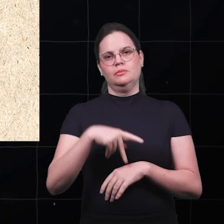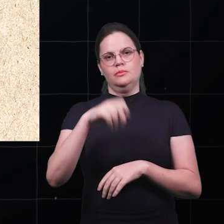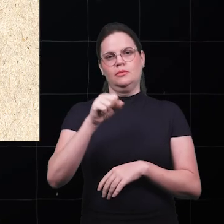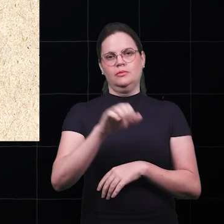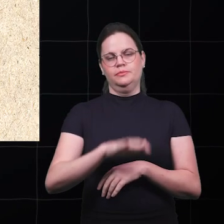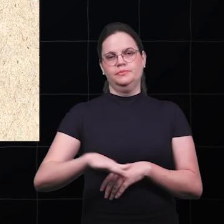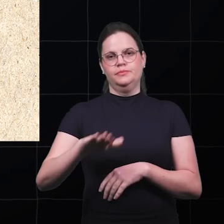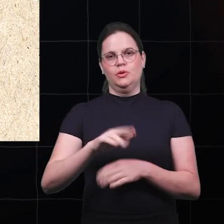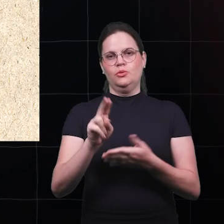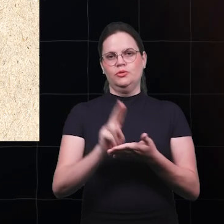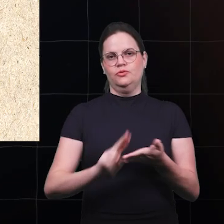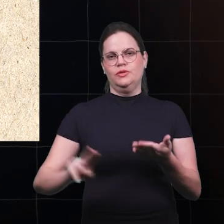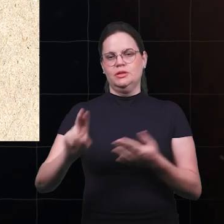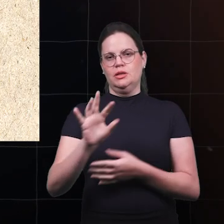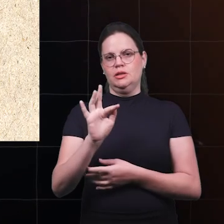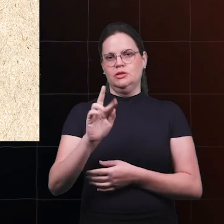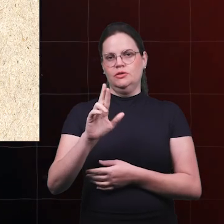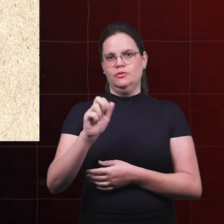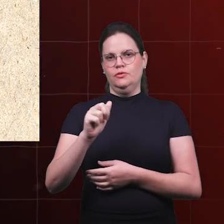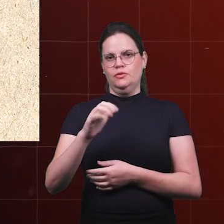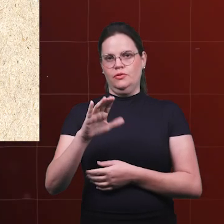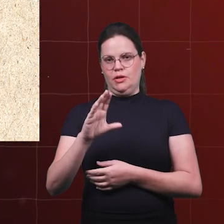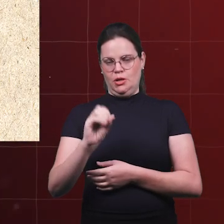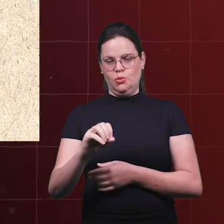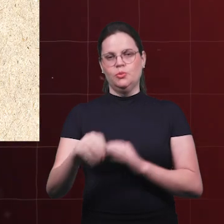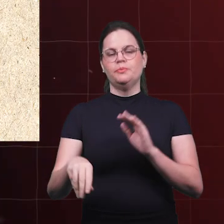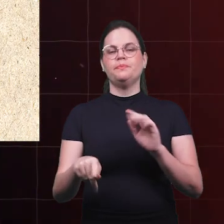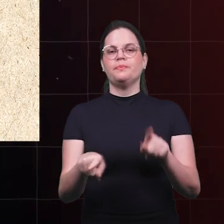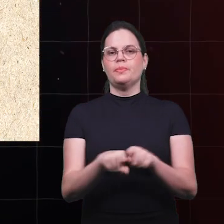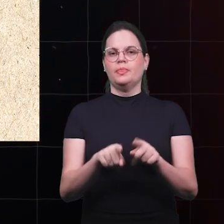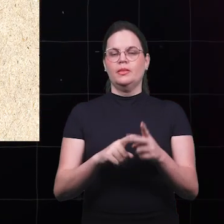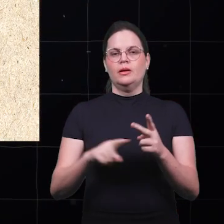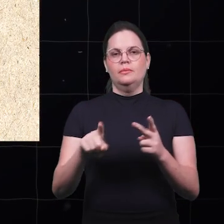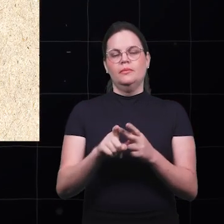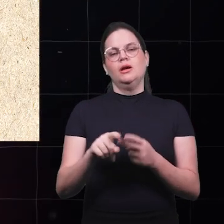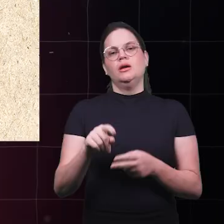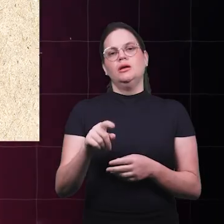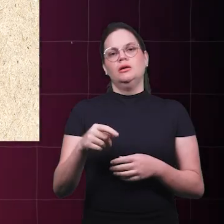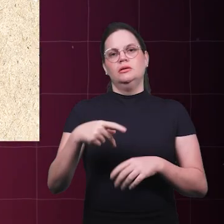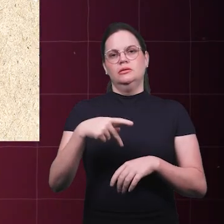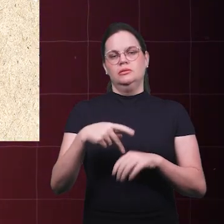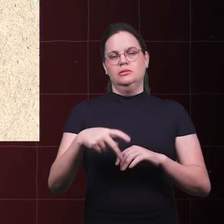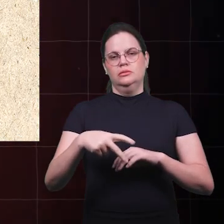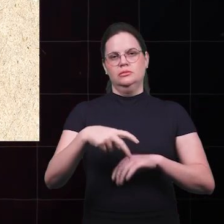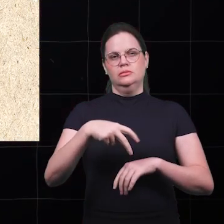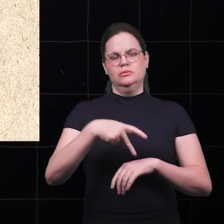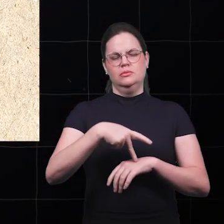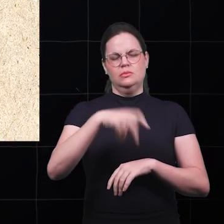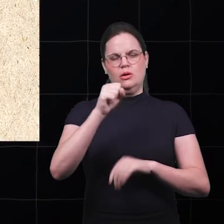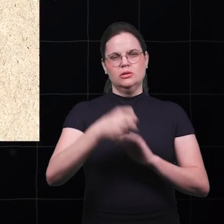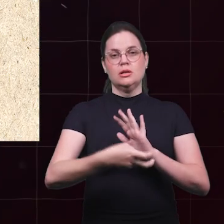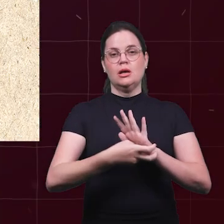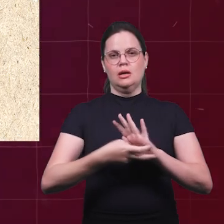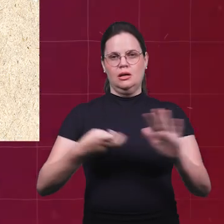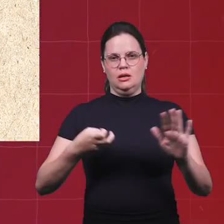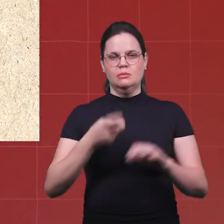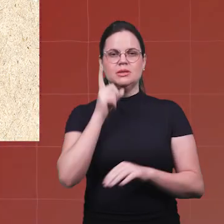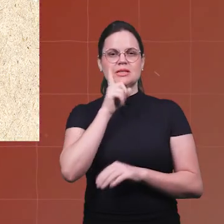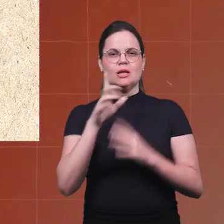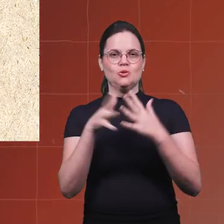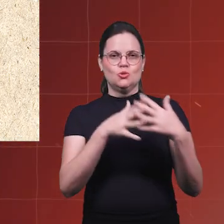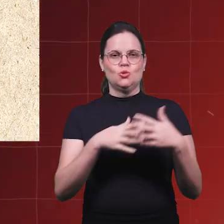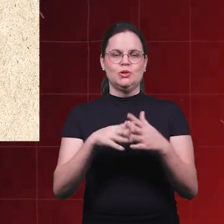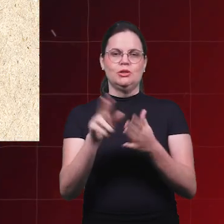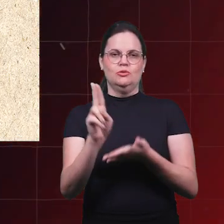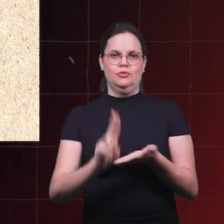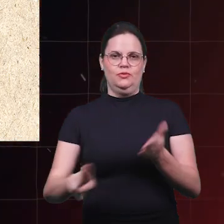Frankfurt e em Criminologia pela Universidade de Hamburgo, doutor e mestre em Direitos e Garantias Fundamentais